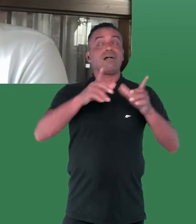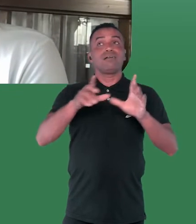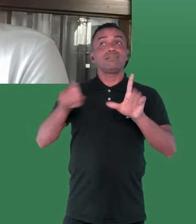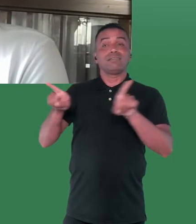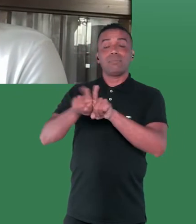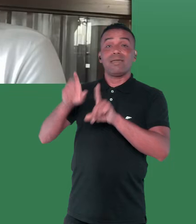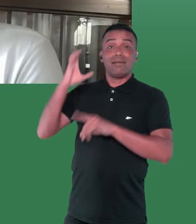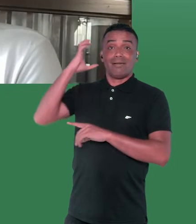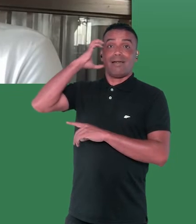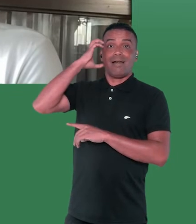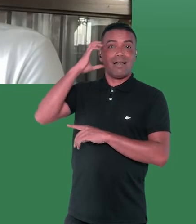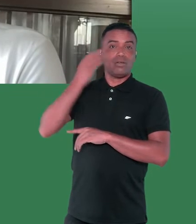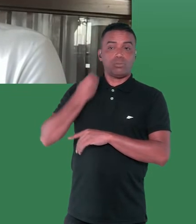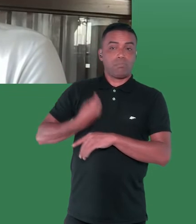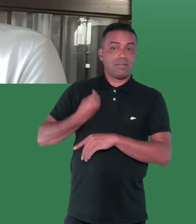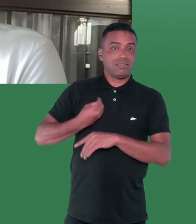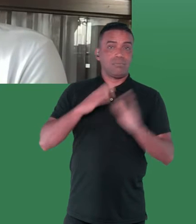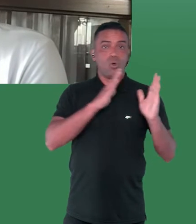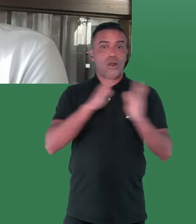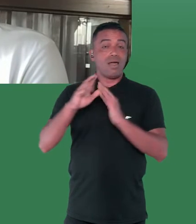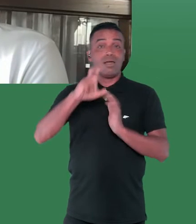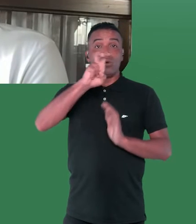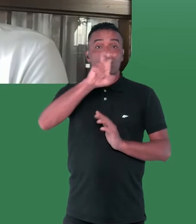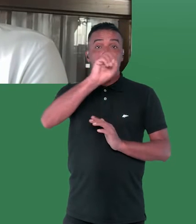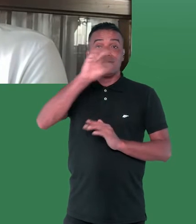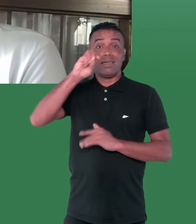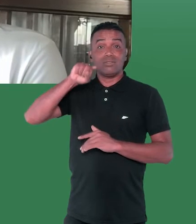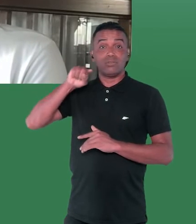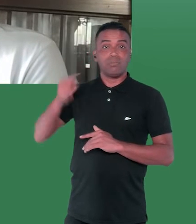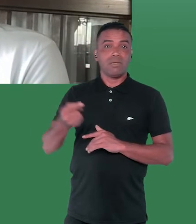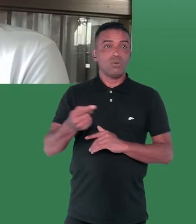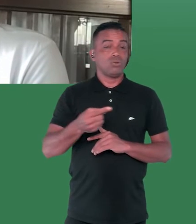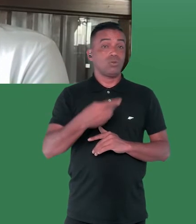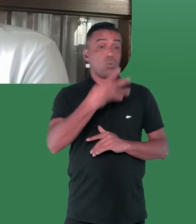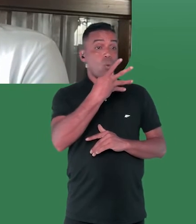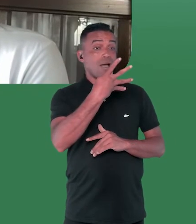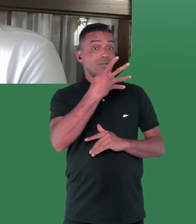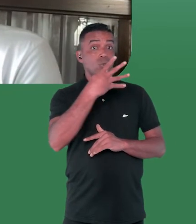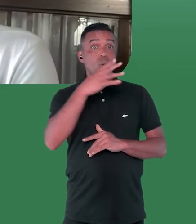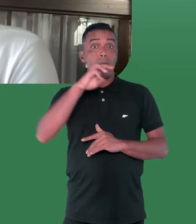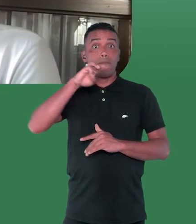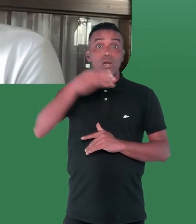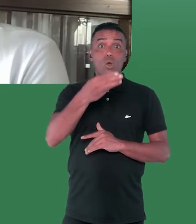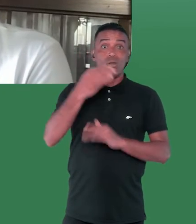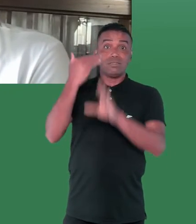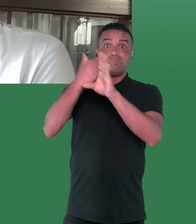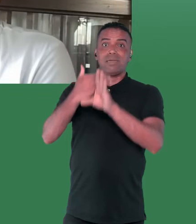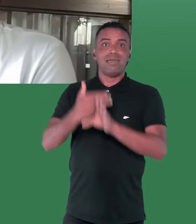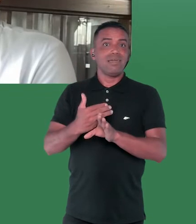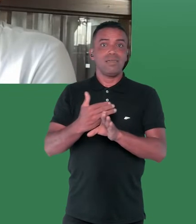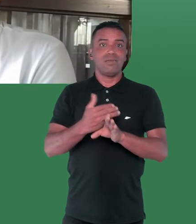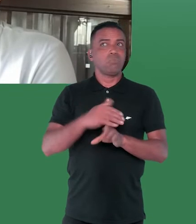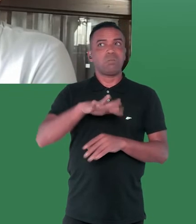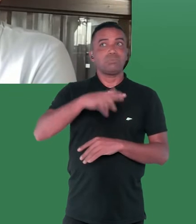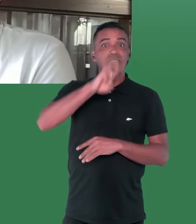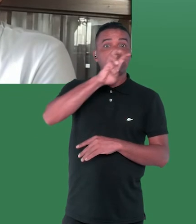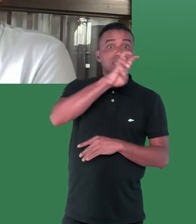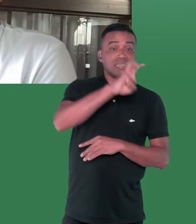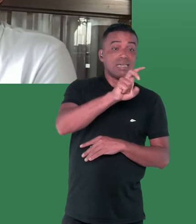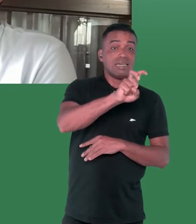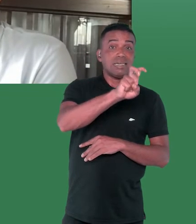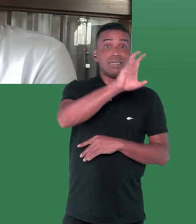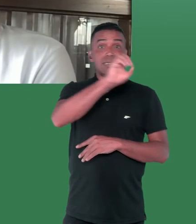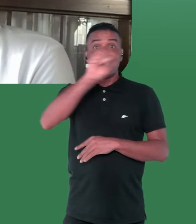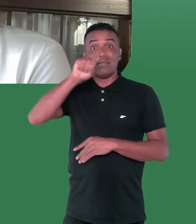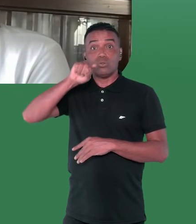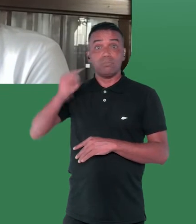vários horários que eu participo, dá uns 500 mil. Aí eu falei assim, bom, 4 milhões e meio, então eu fiz uma continha, falei, gente, eu devo ter uns 500 mil amigos por aí.